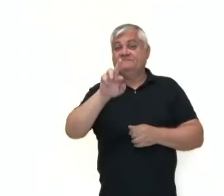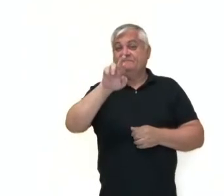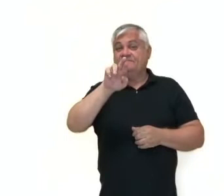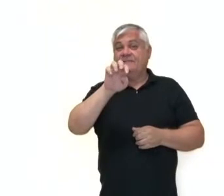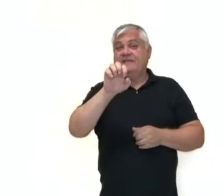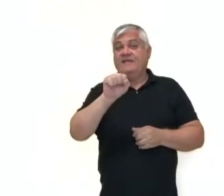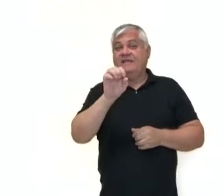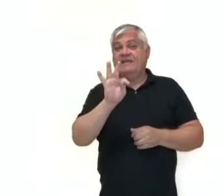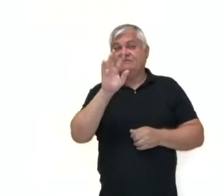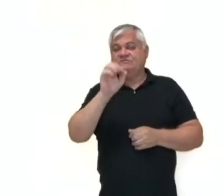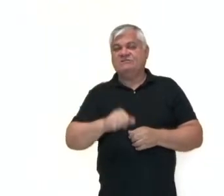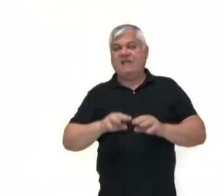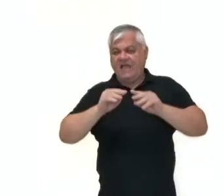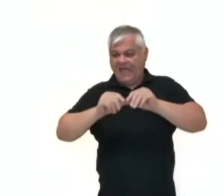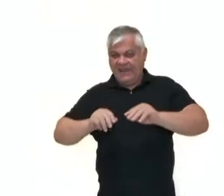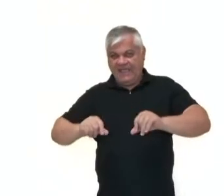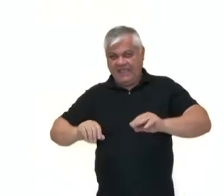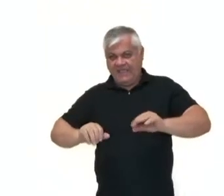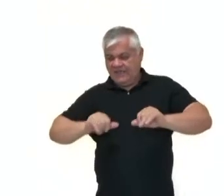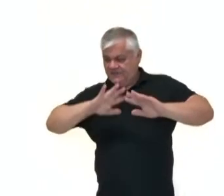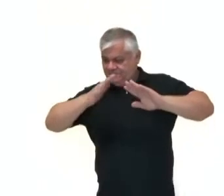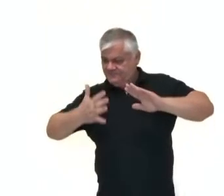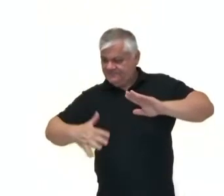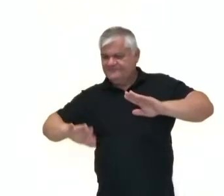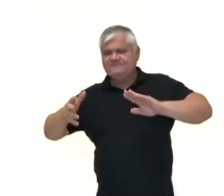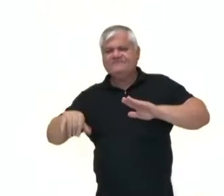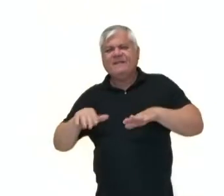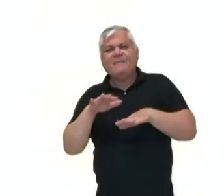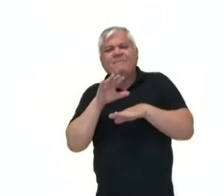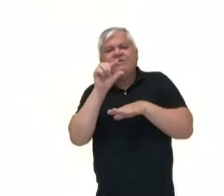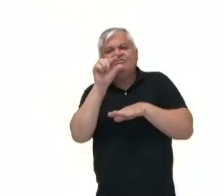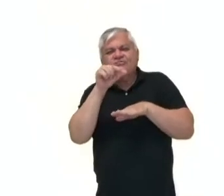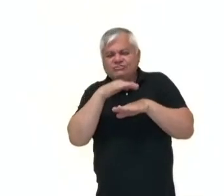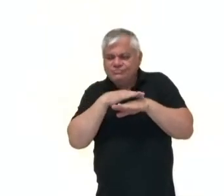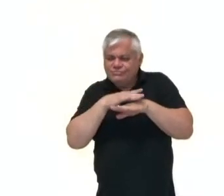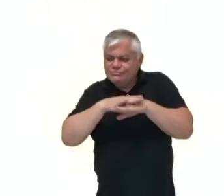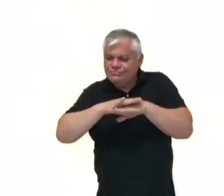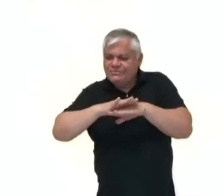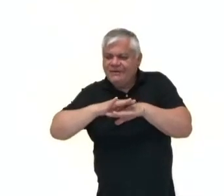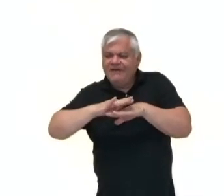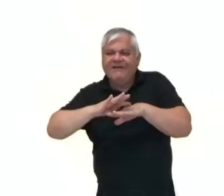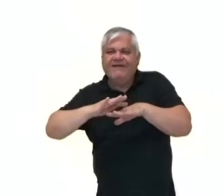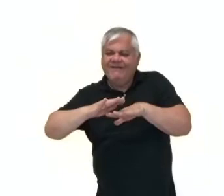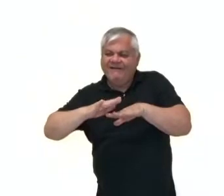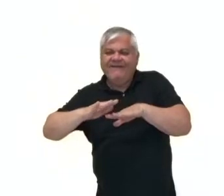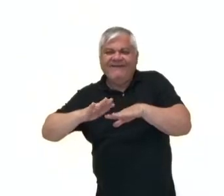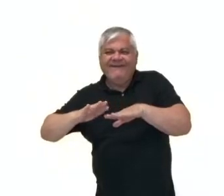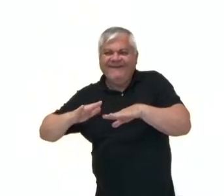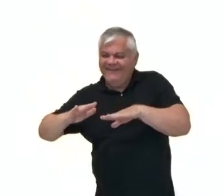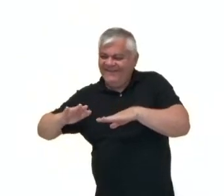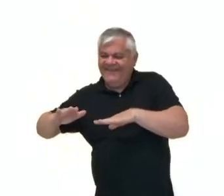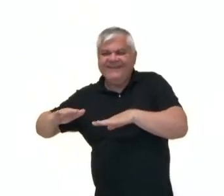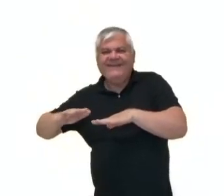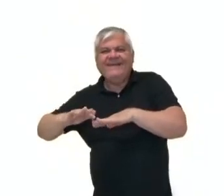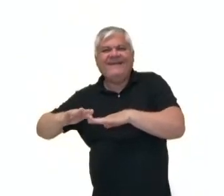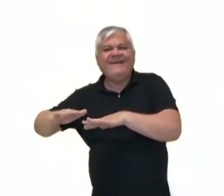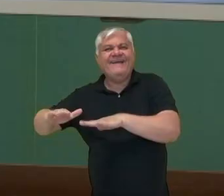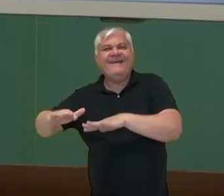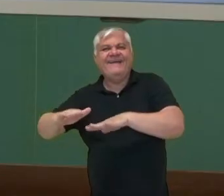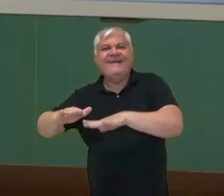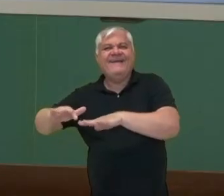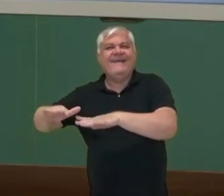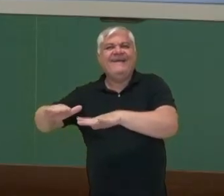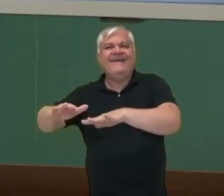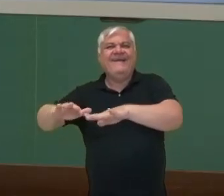eu tenho a areia da praia e aquela vegetação que começa a se desenvolver a partir da areia da praia ali, até chegar nas